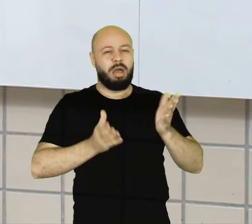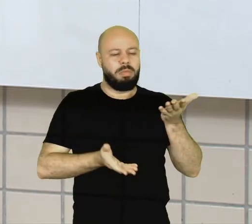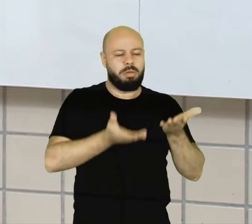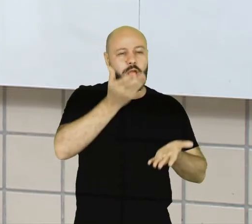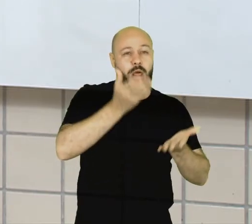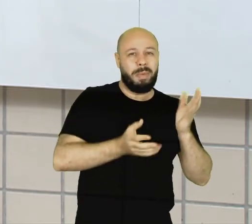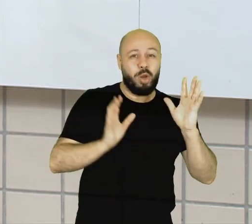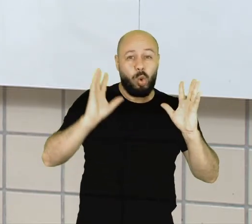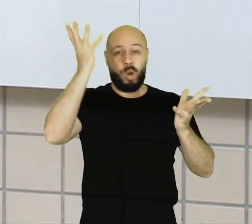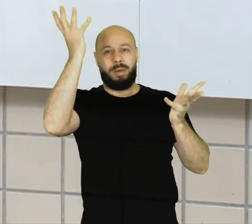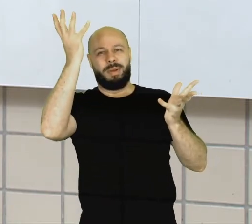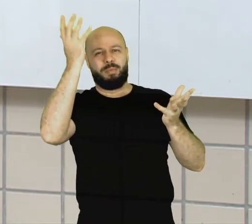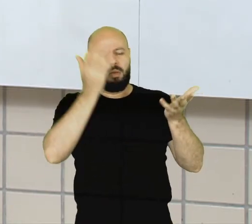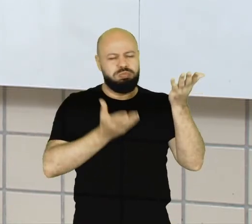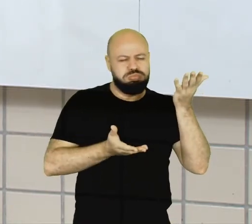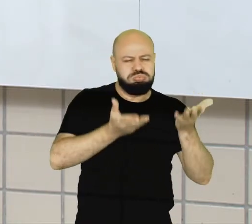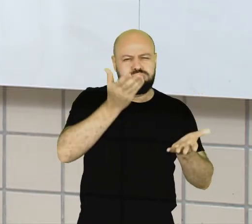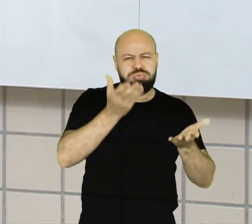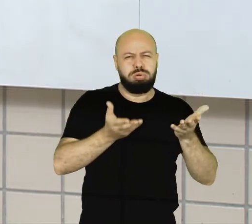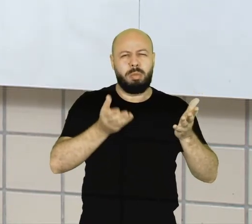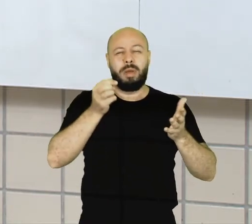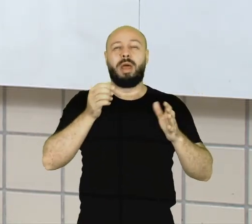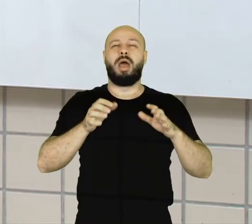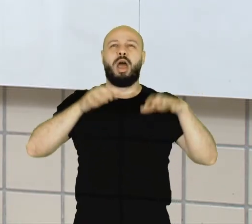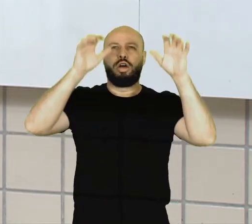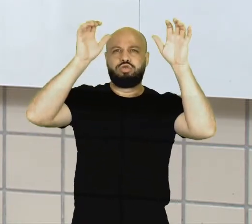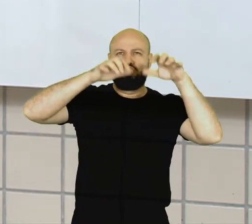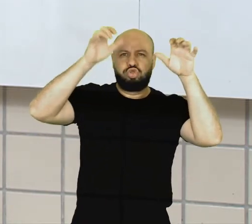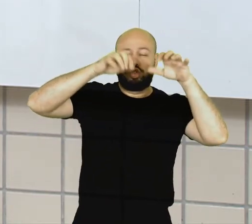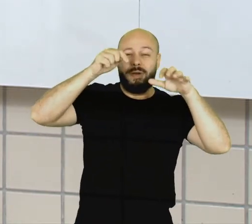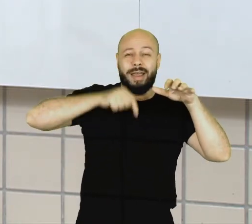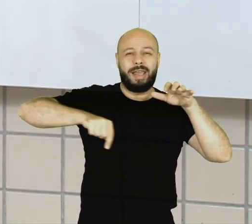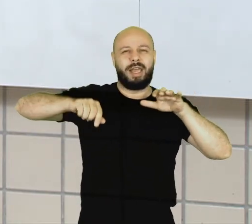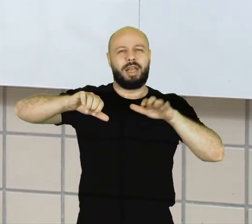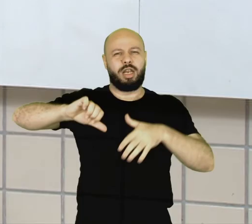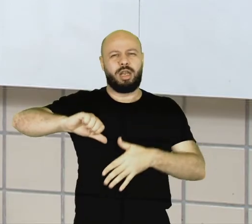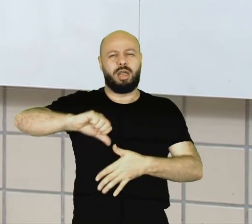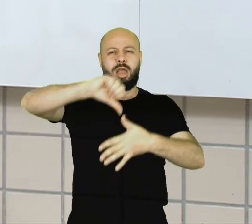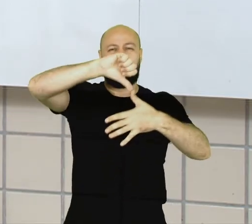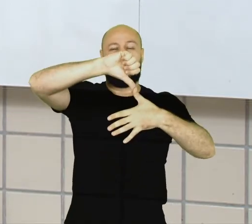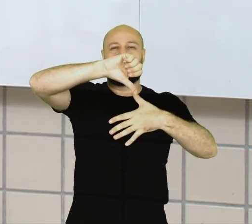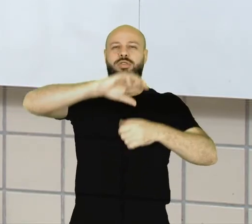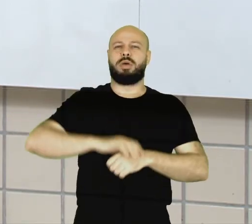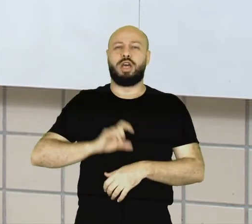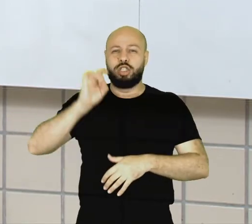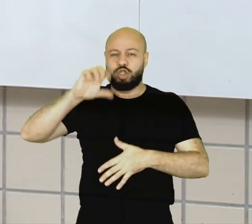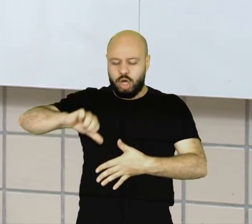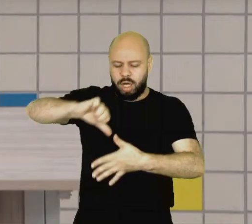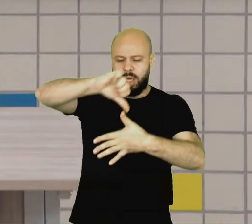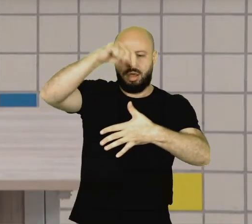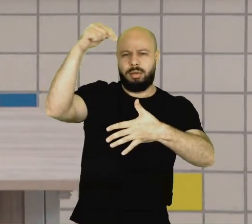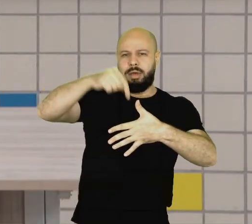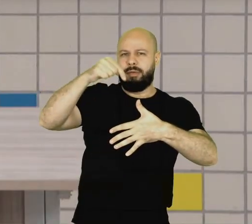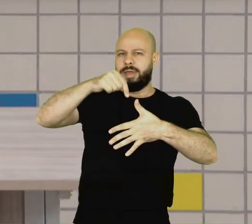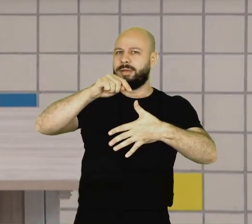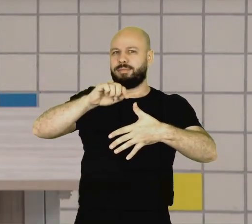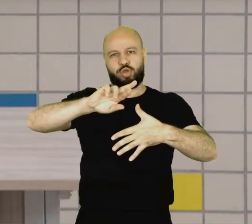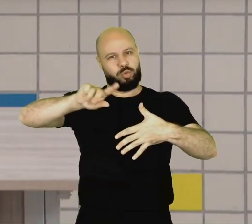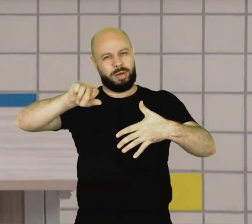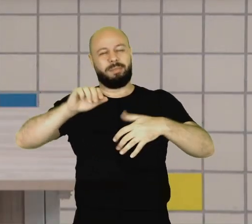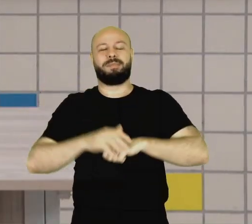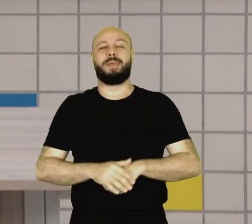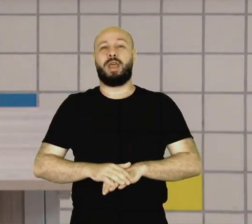fatores climáticos, a quantidade de chuva da América do Sul, não só da América do Sul. Quando eu estou falando da